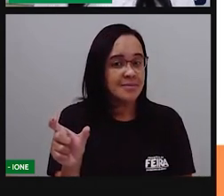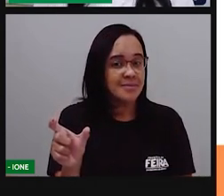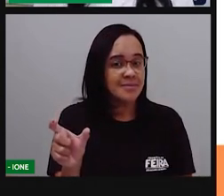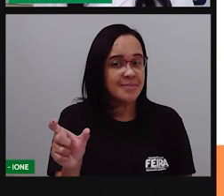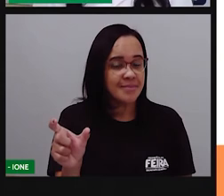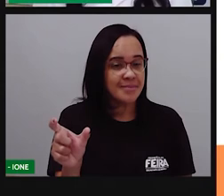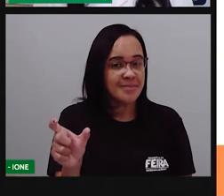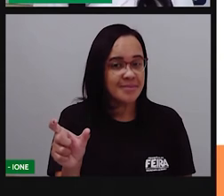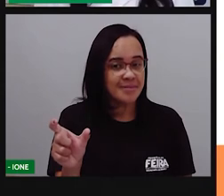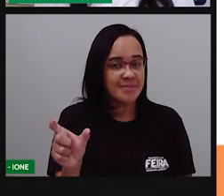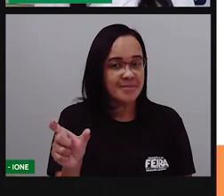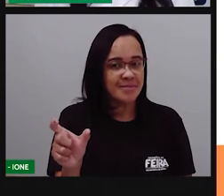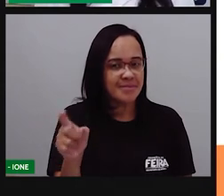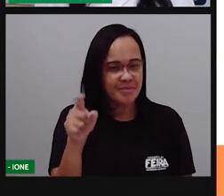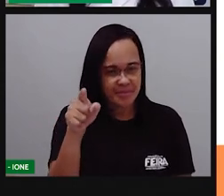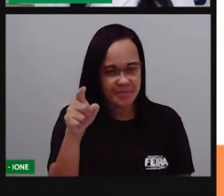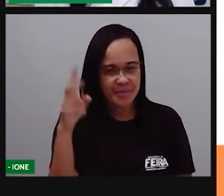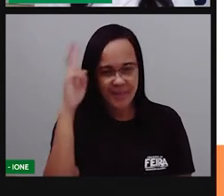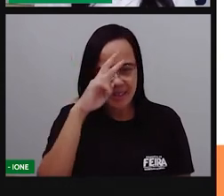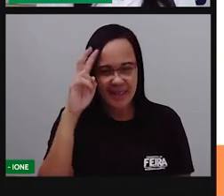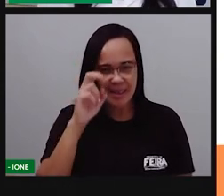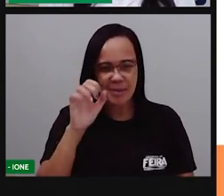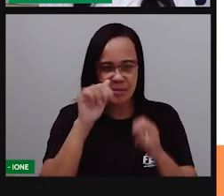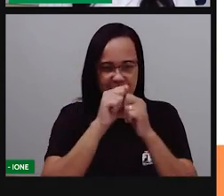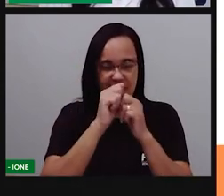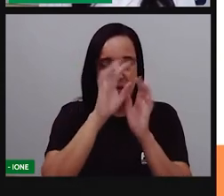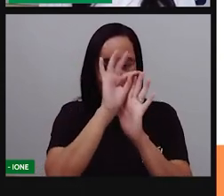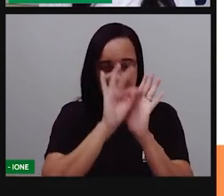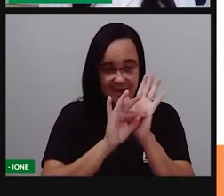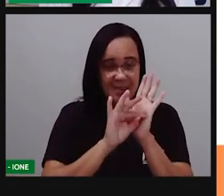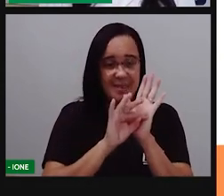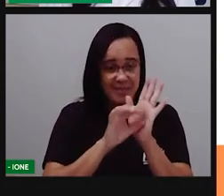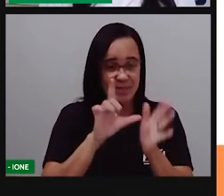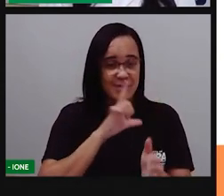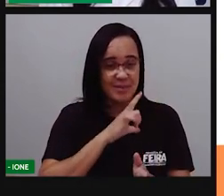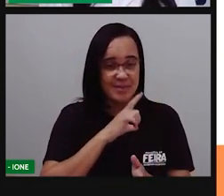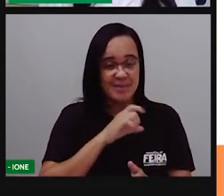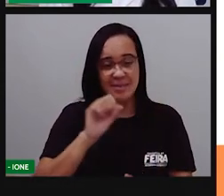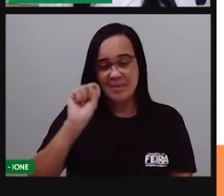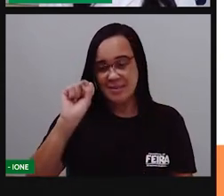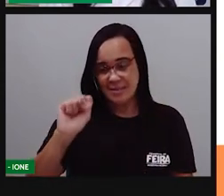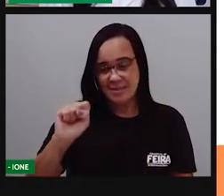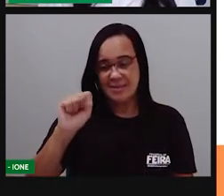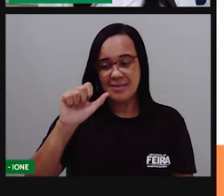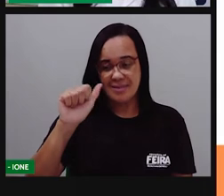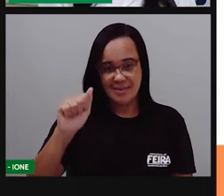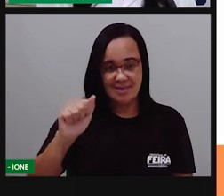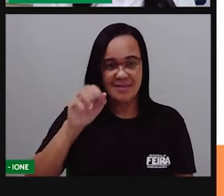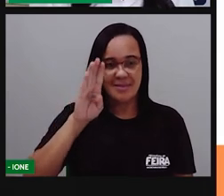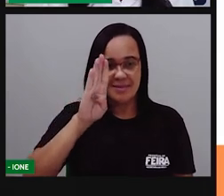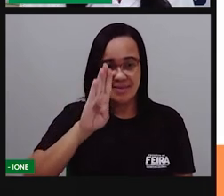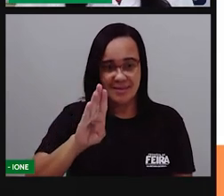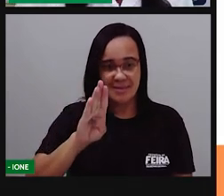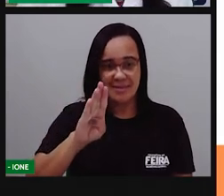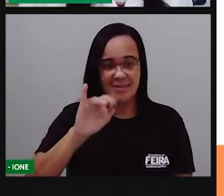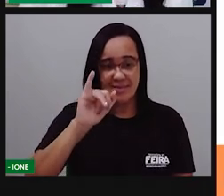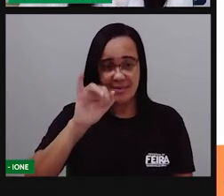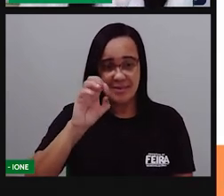e essa palavra tava no último trava-língua que a gente lembra é o sábio